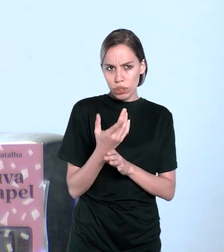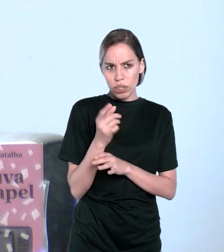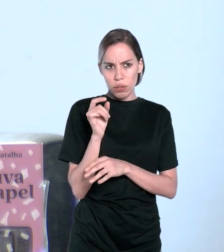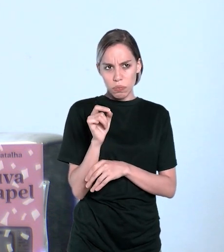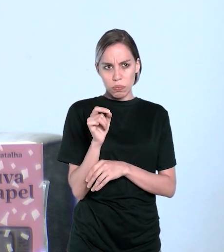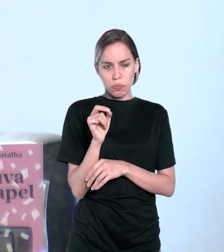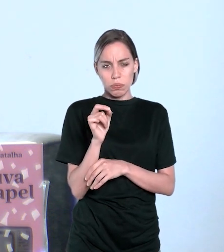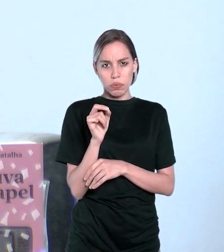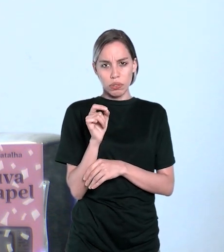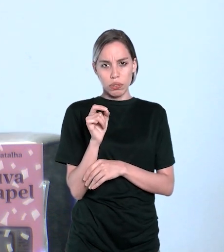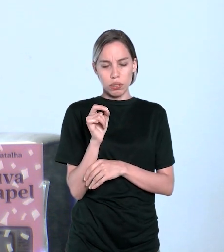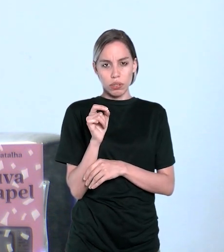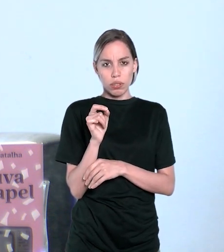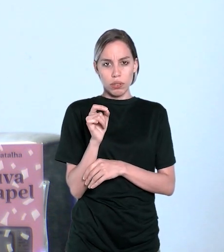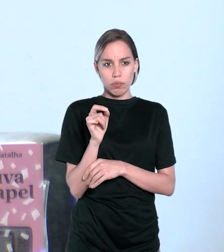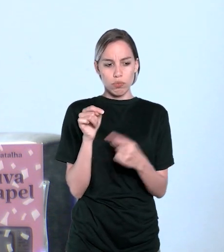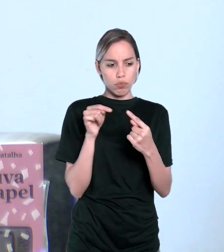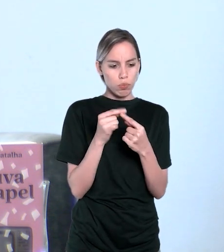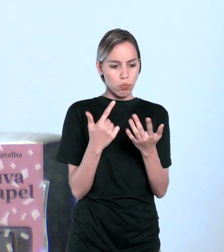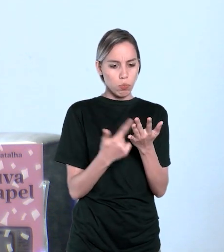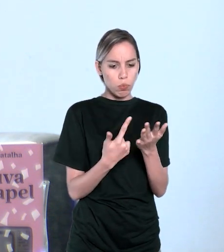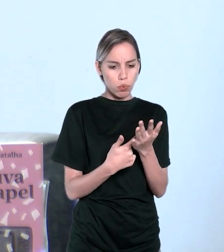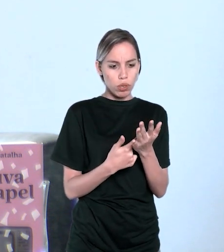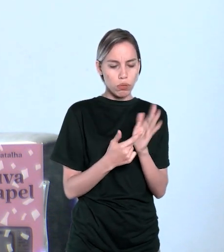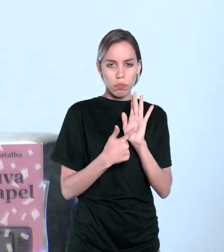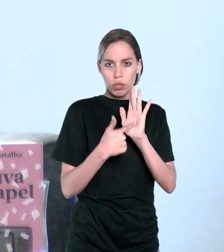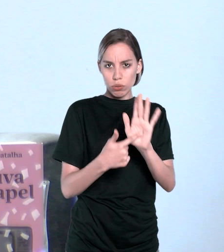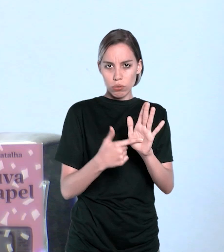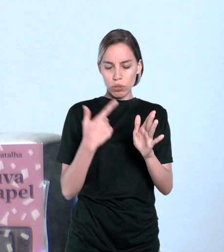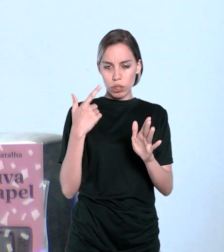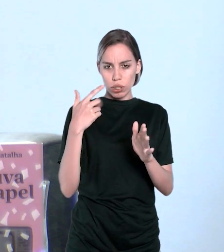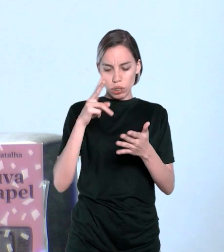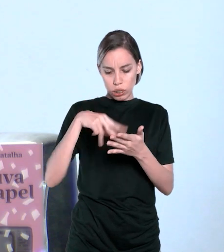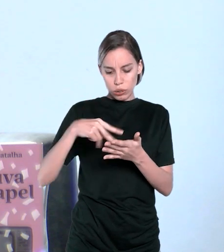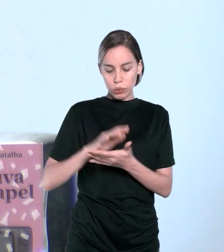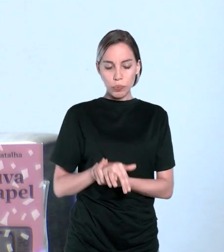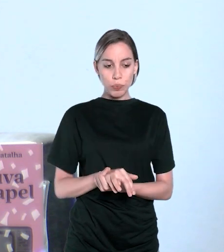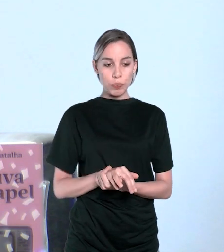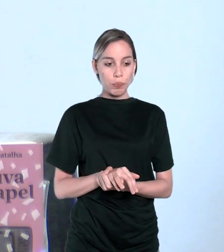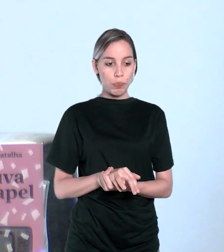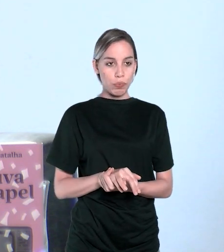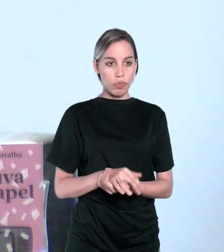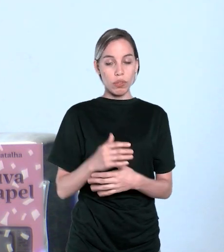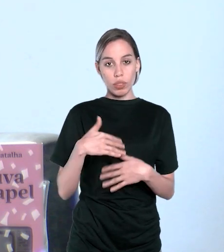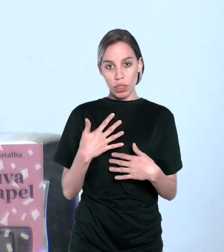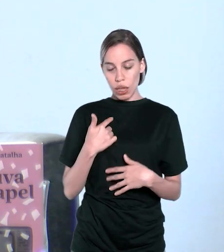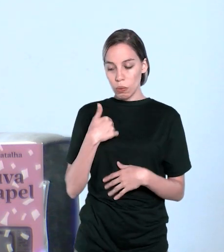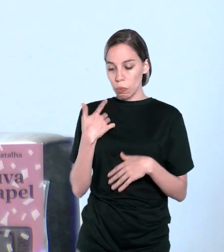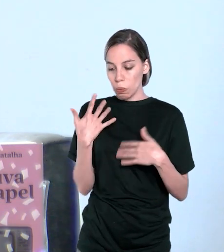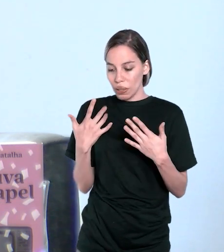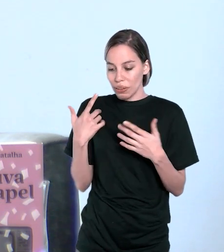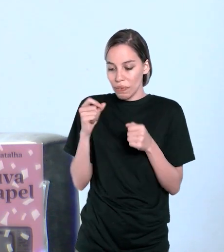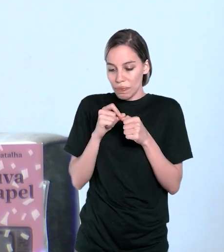para leitores. E na hora que eu fui fazer a minha biografia para dizer quem eu era, menina, eu tinha